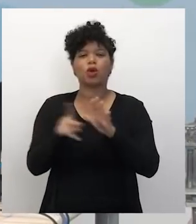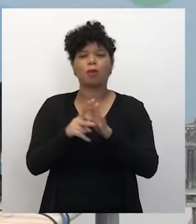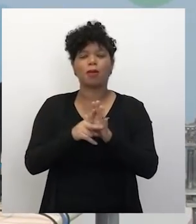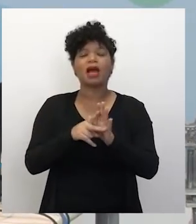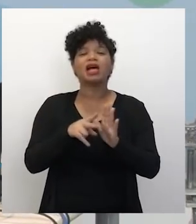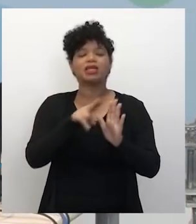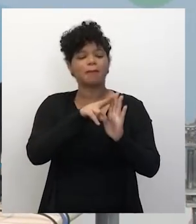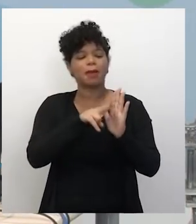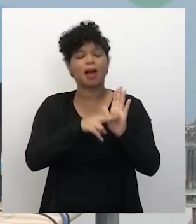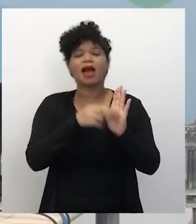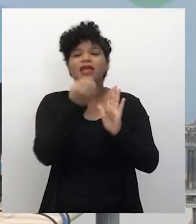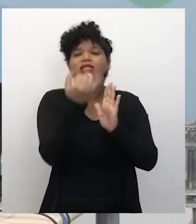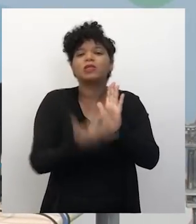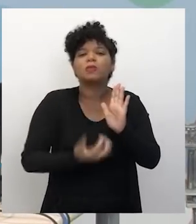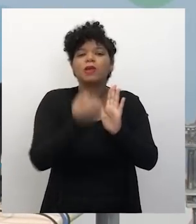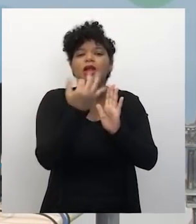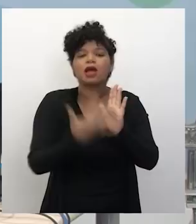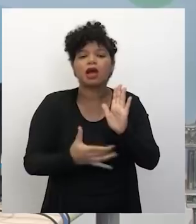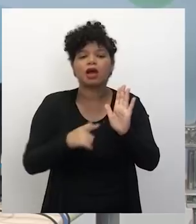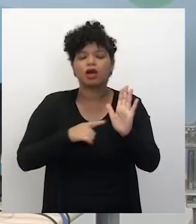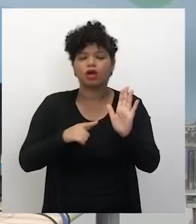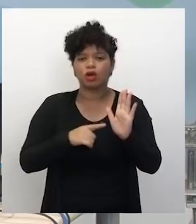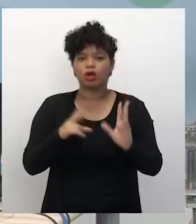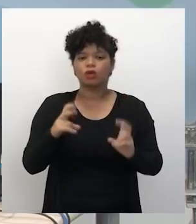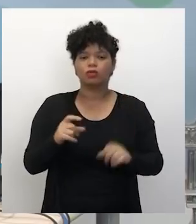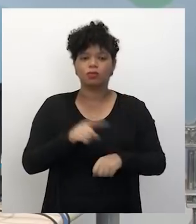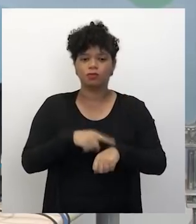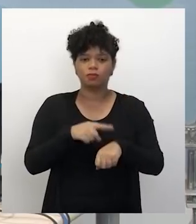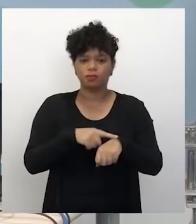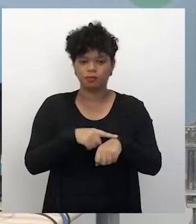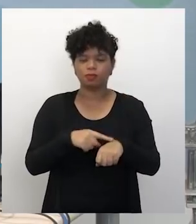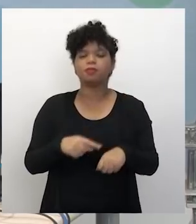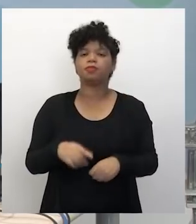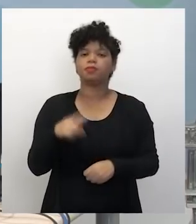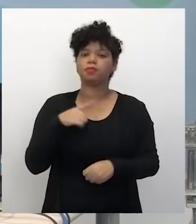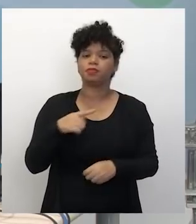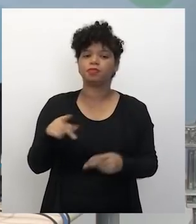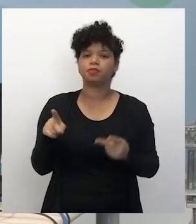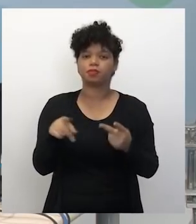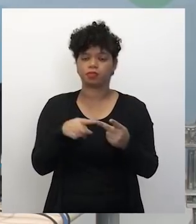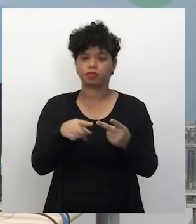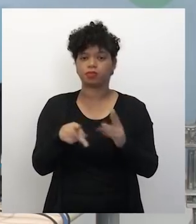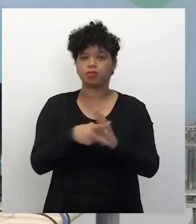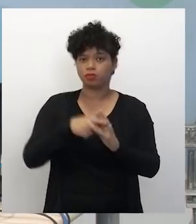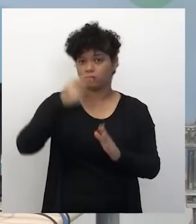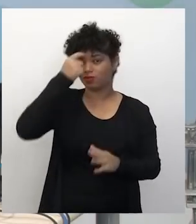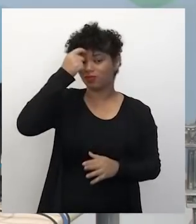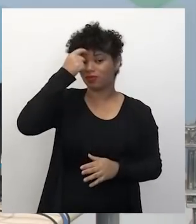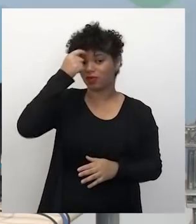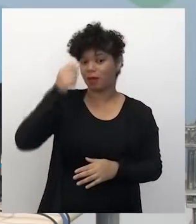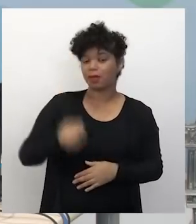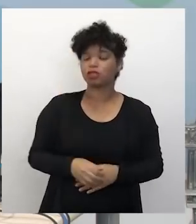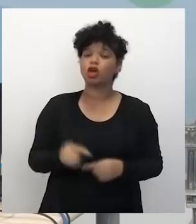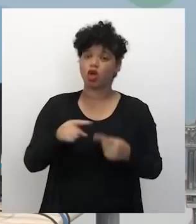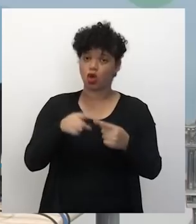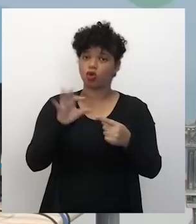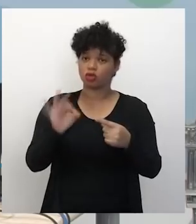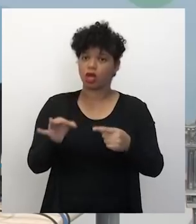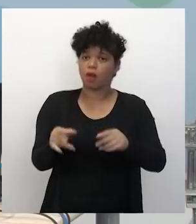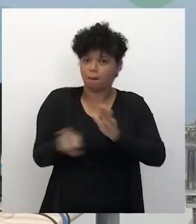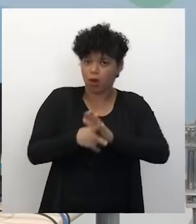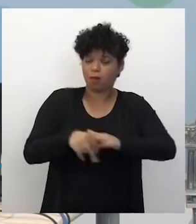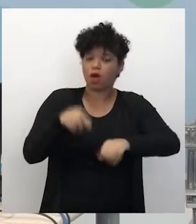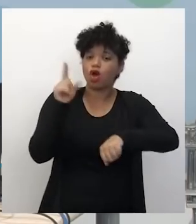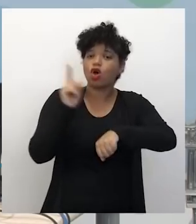elementos da narrativa, nós falamos do tempo cronológico e do tempo psicológico. né? Então, o cronológico é aquele tempo, o